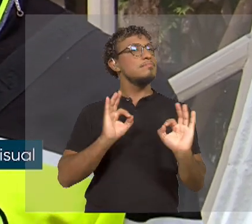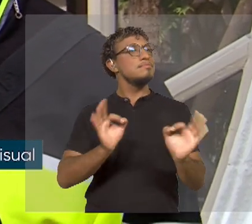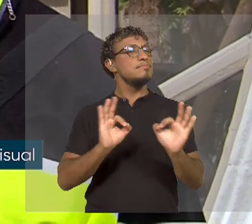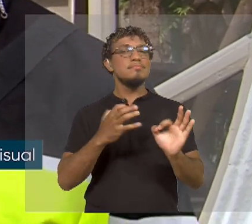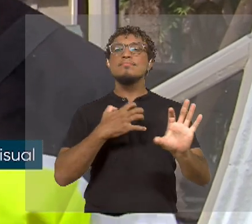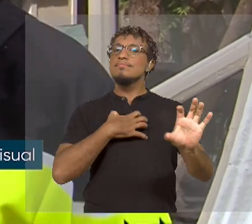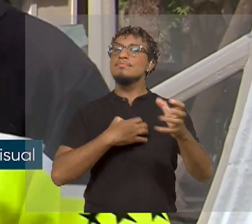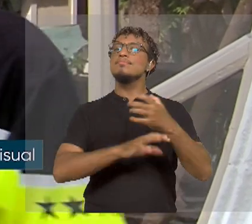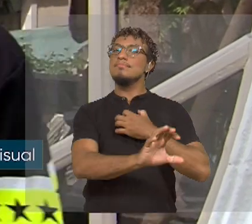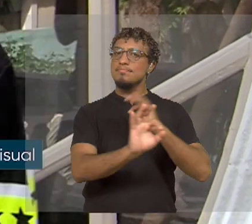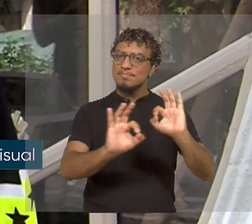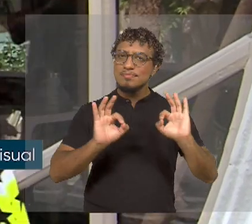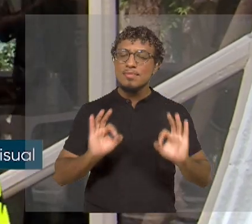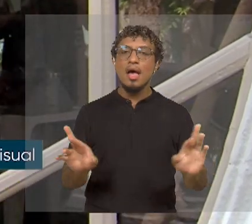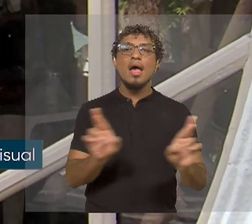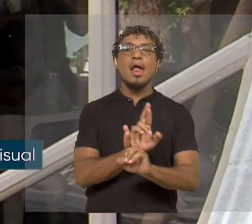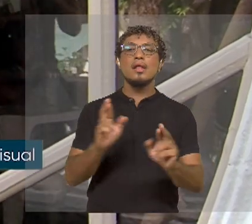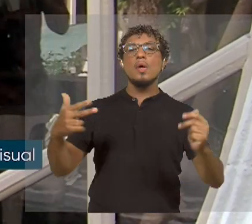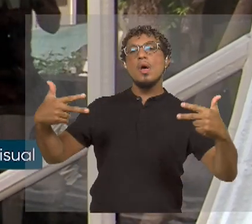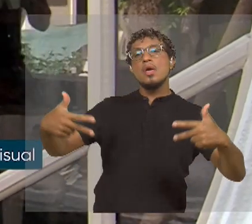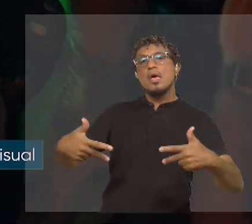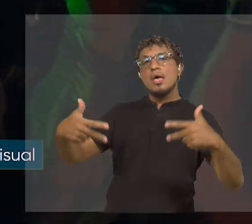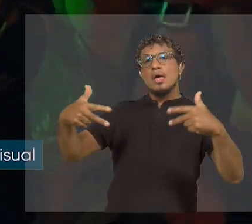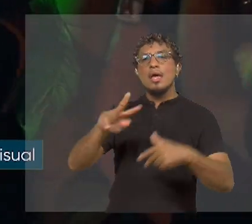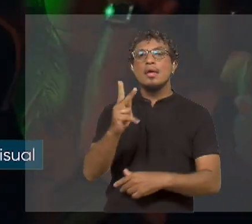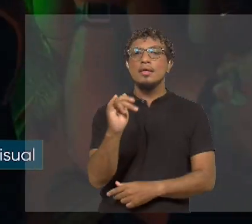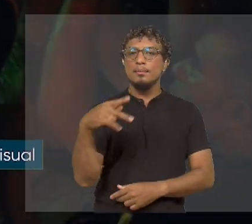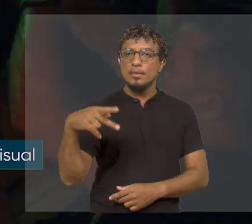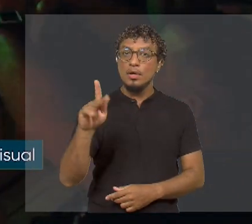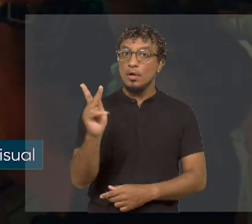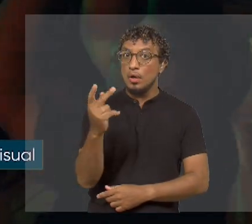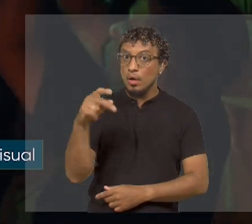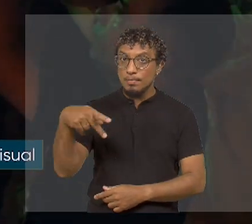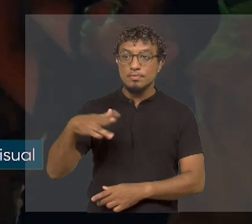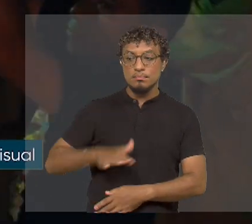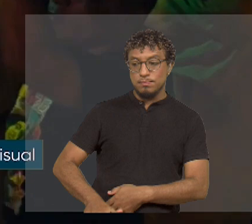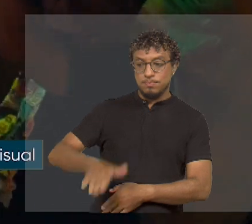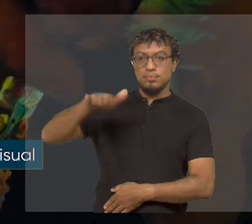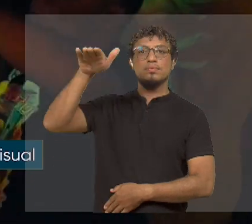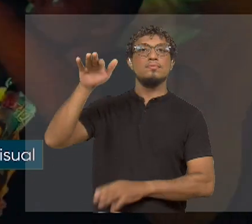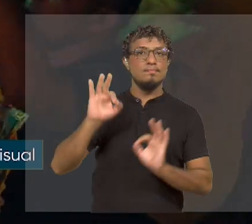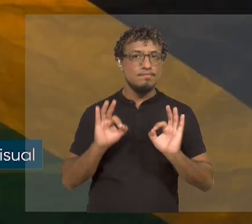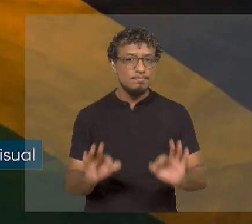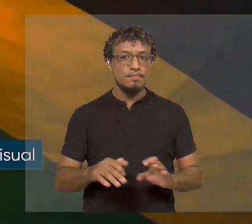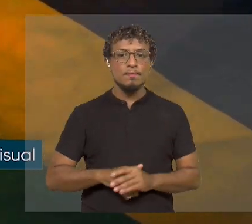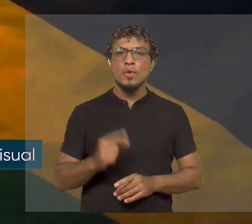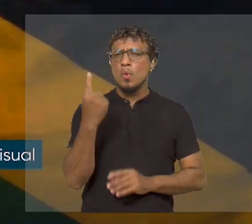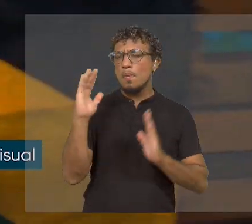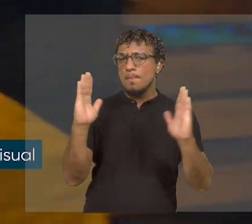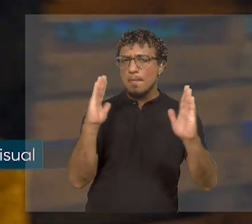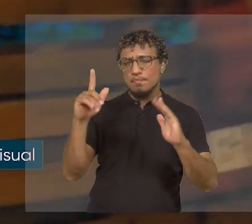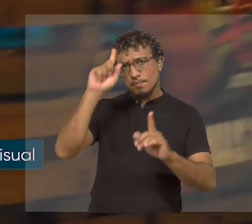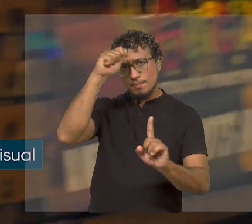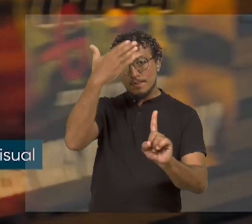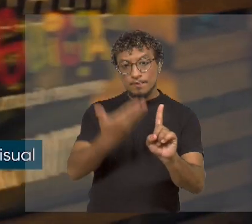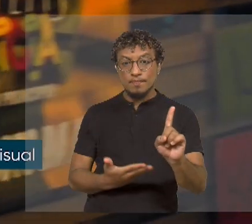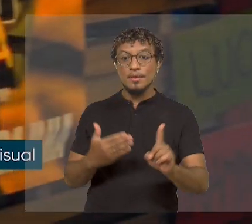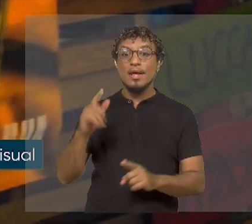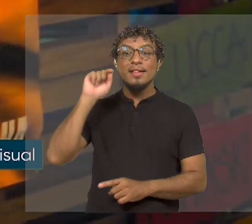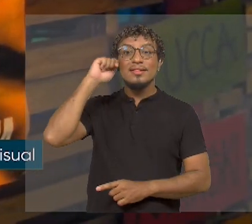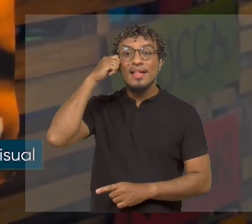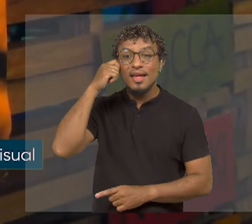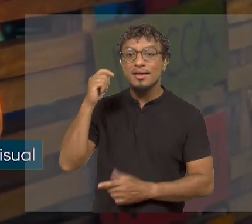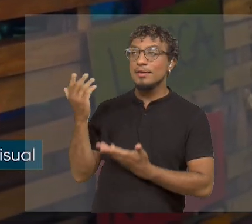sempre me identifiquei. Então, minha relação com hip-hop vem desde de berço. Em um dos momentos do clipe, uma homenagem à Nega